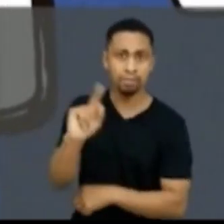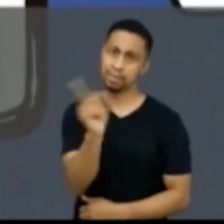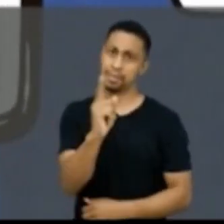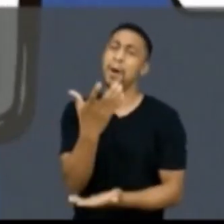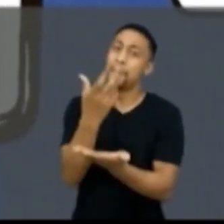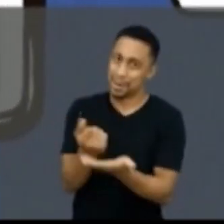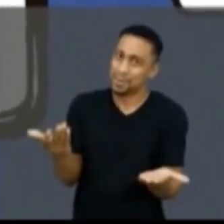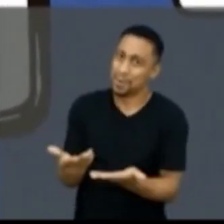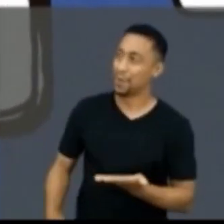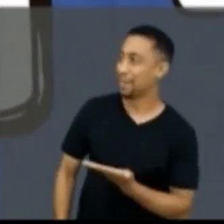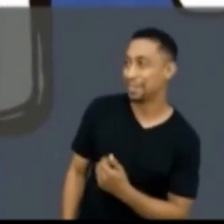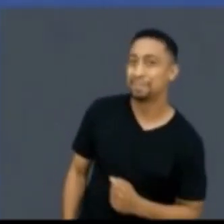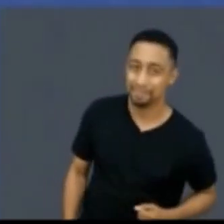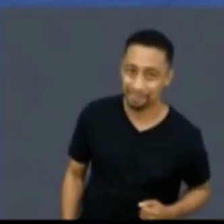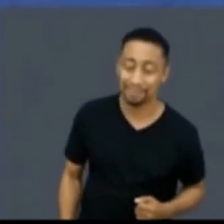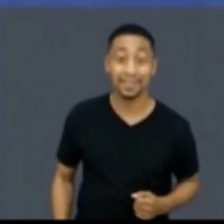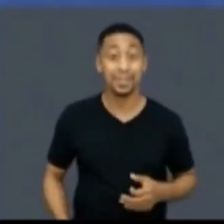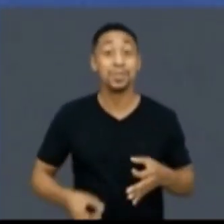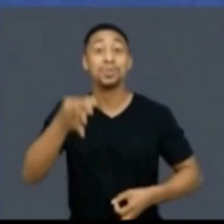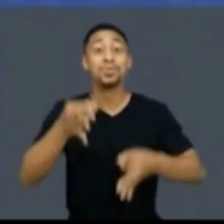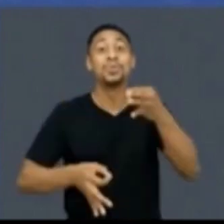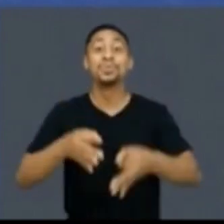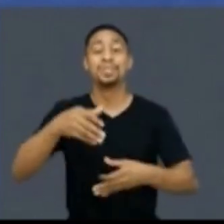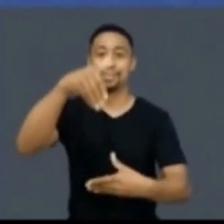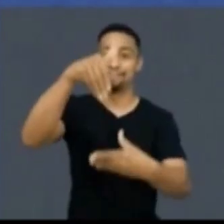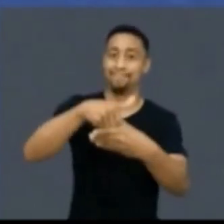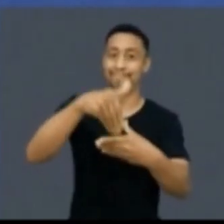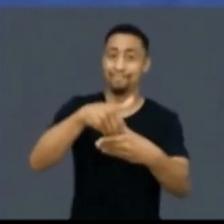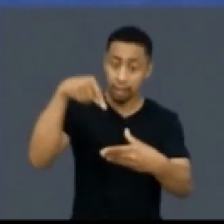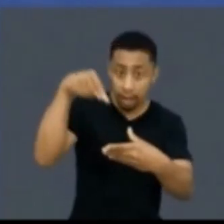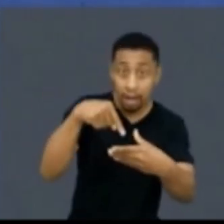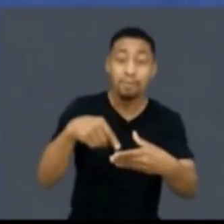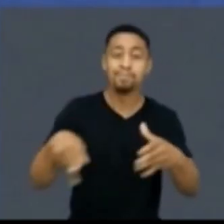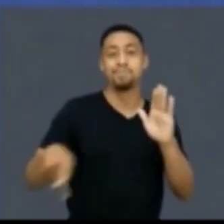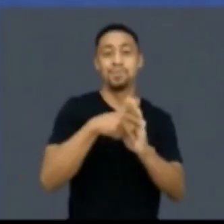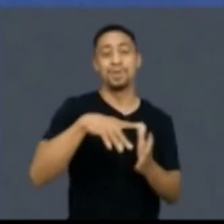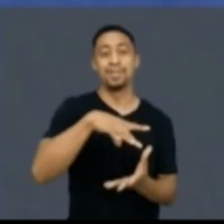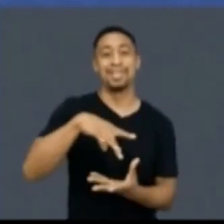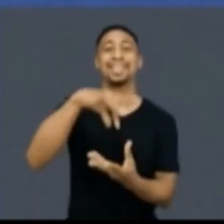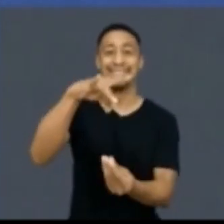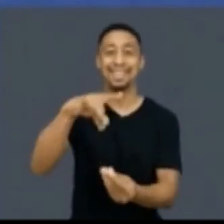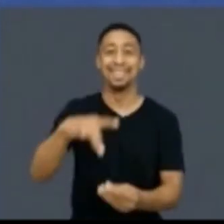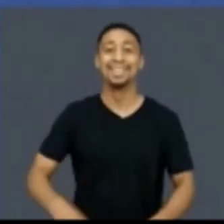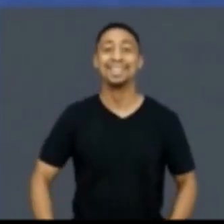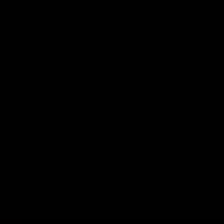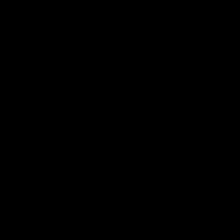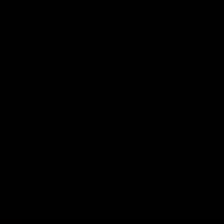e-título agora. Justiça Eleitoral. A justiça da democracia.